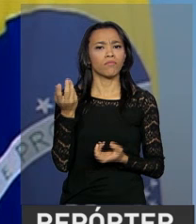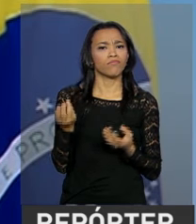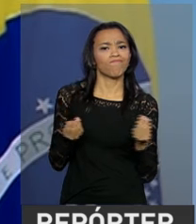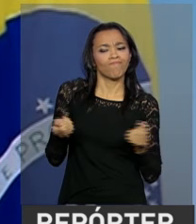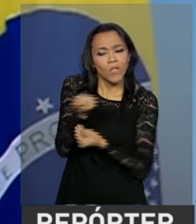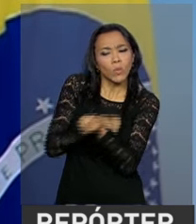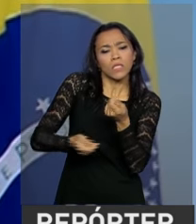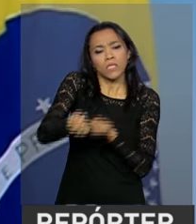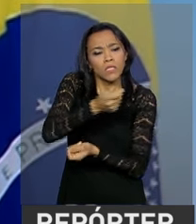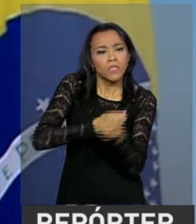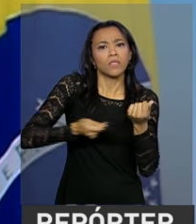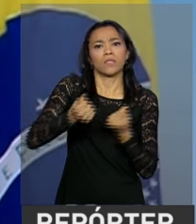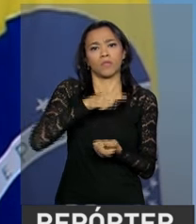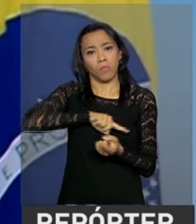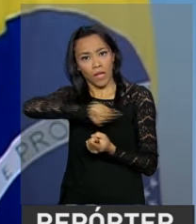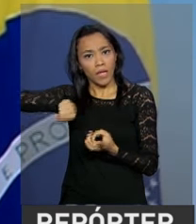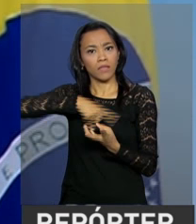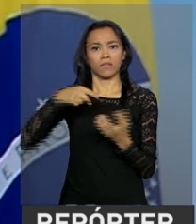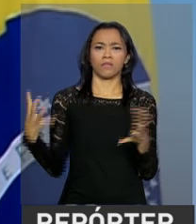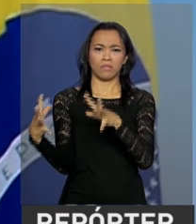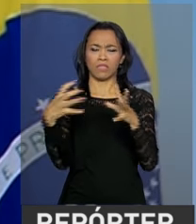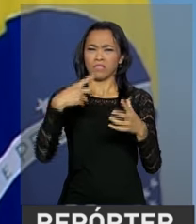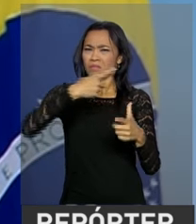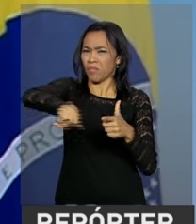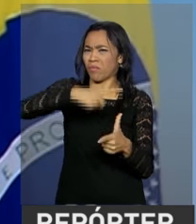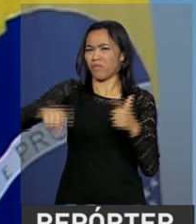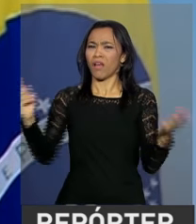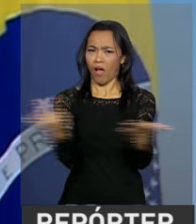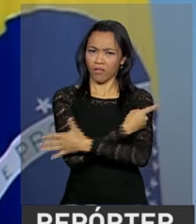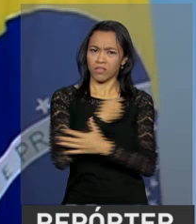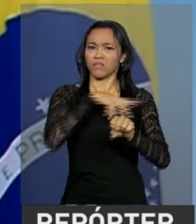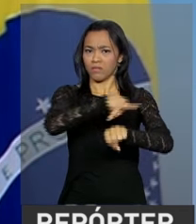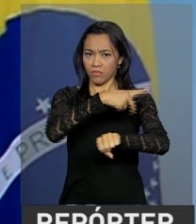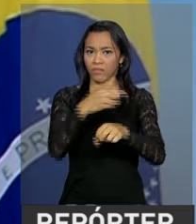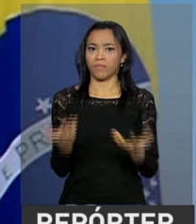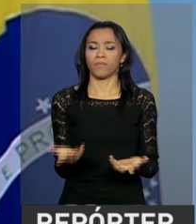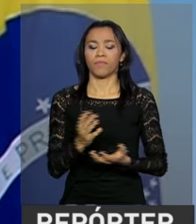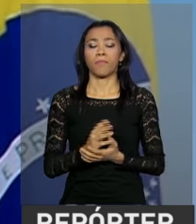para esses conflitos, né? Falou-se muito também